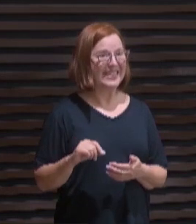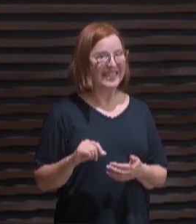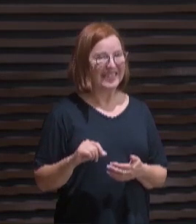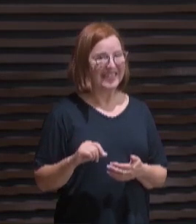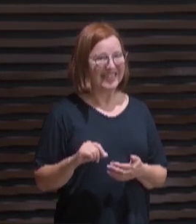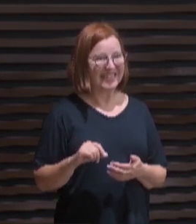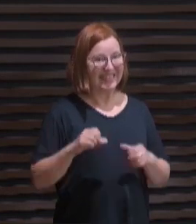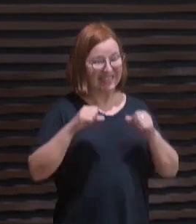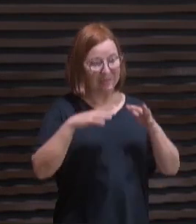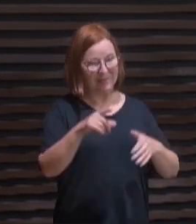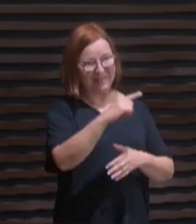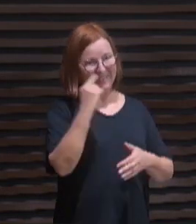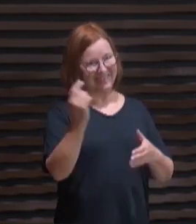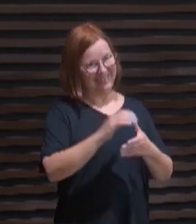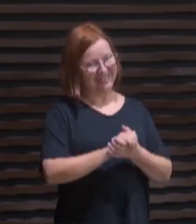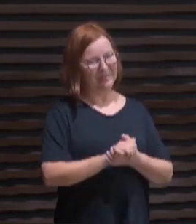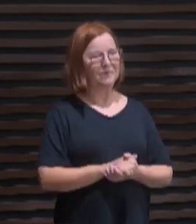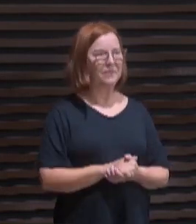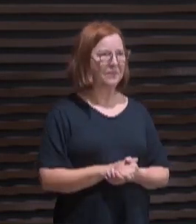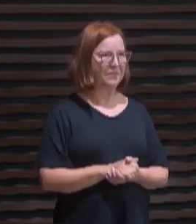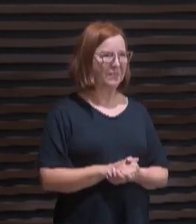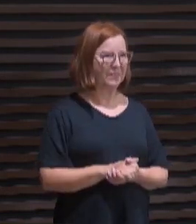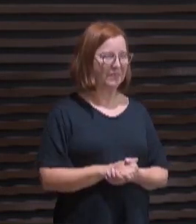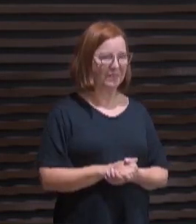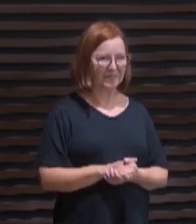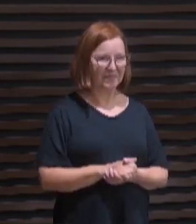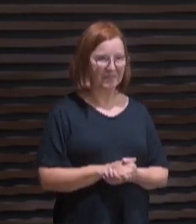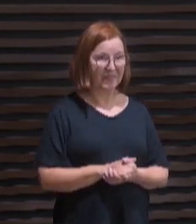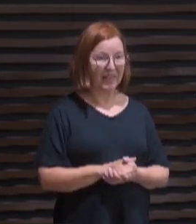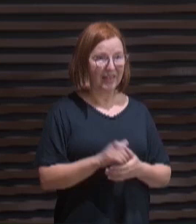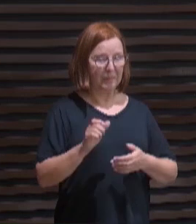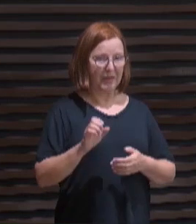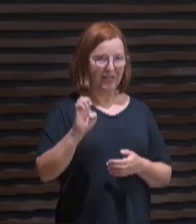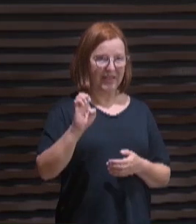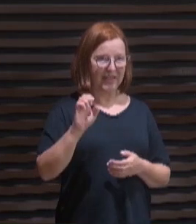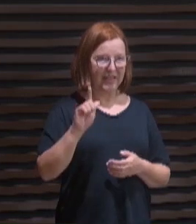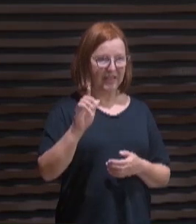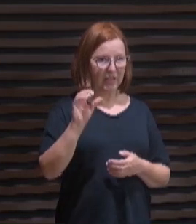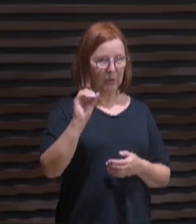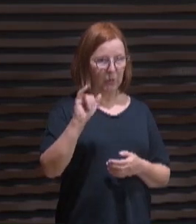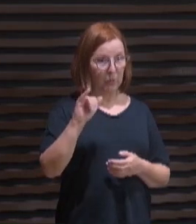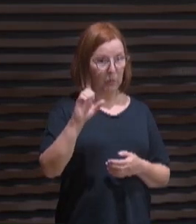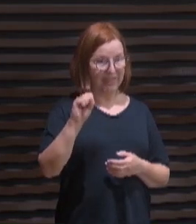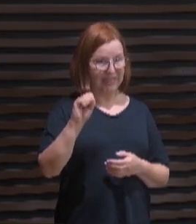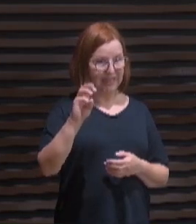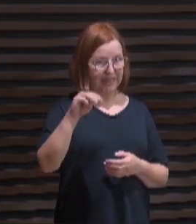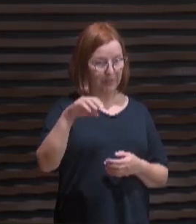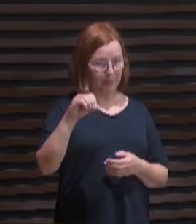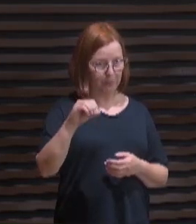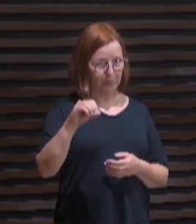relacionarmos. Essa palavra philautos, egoísmo, está acabando com